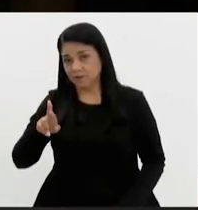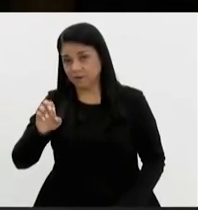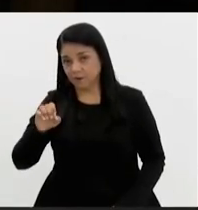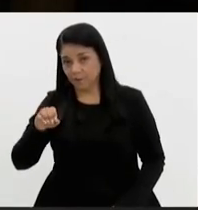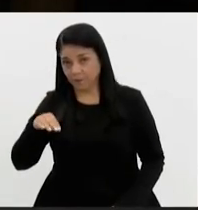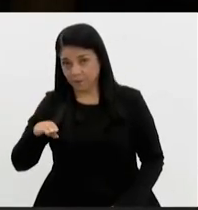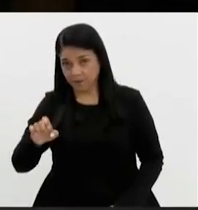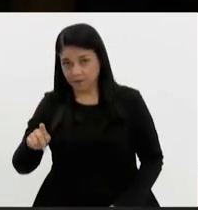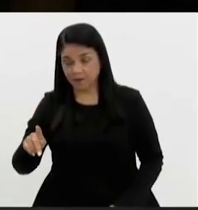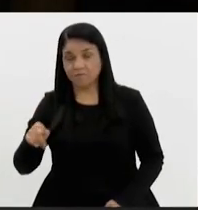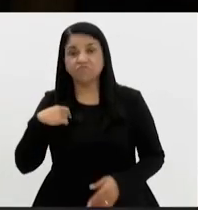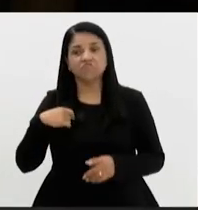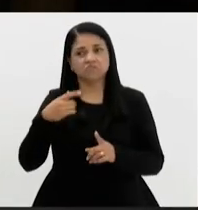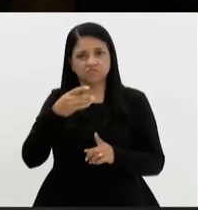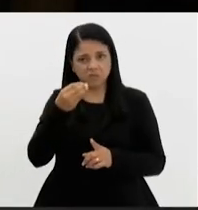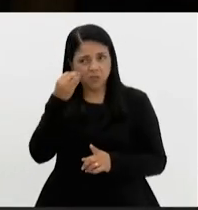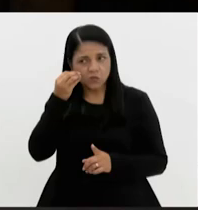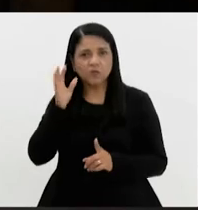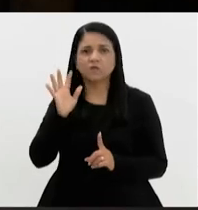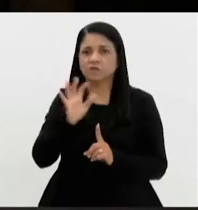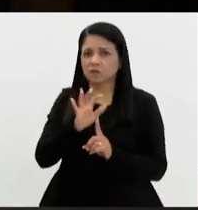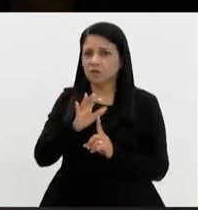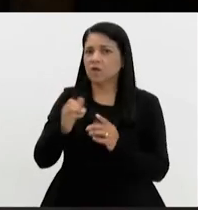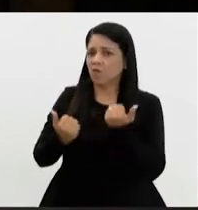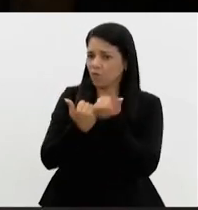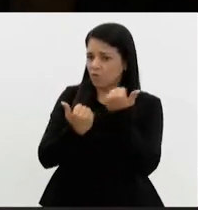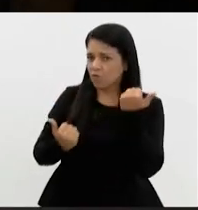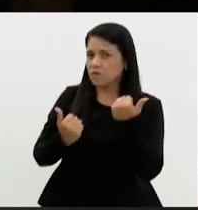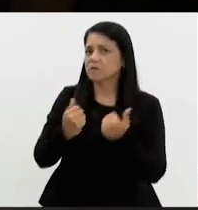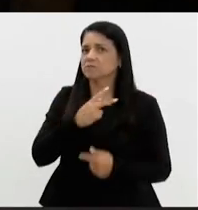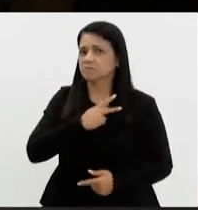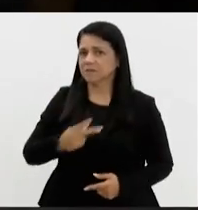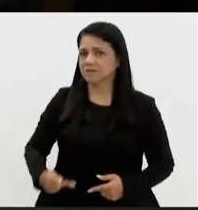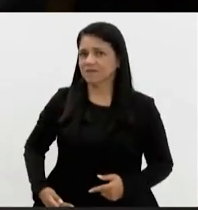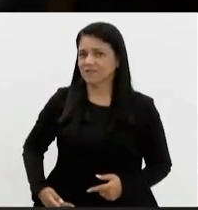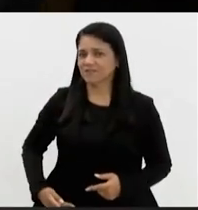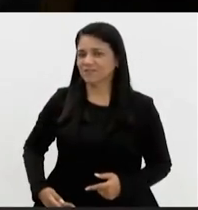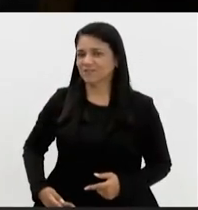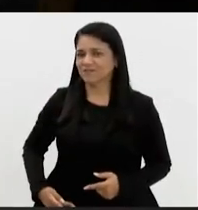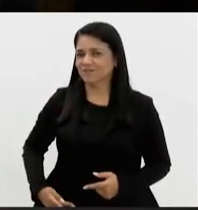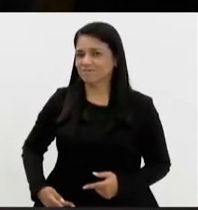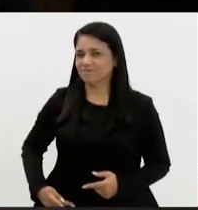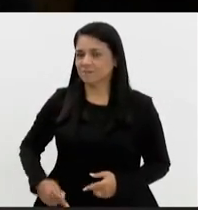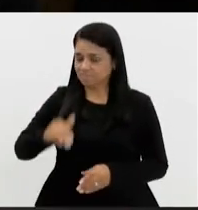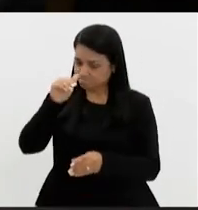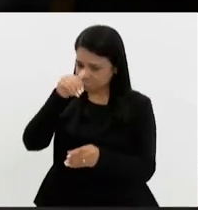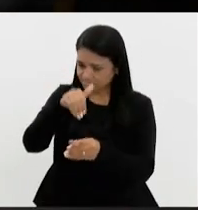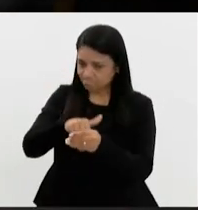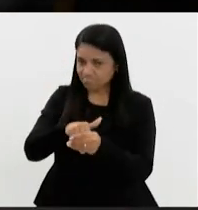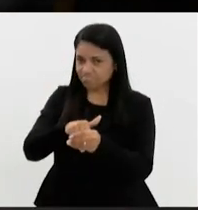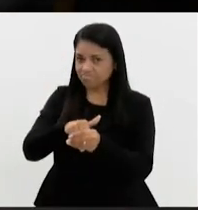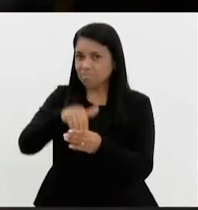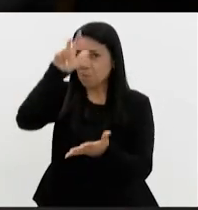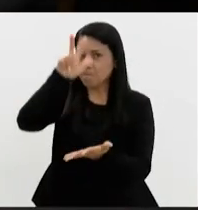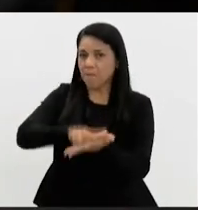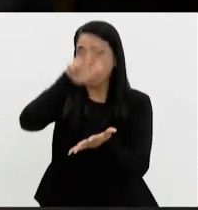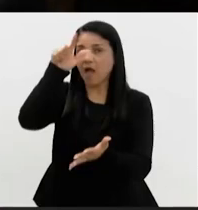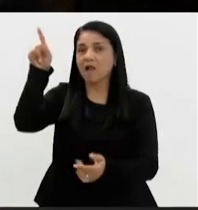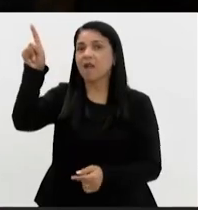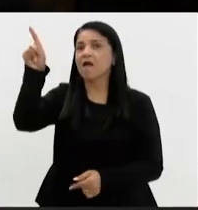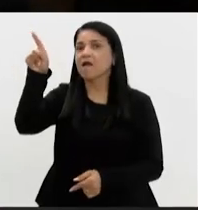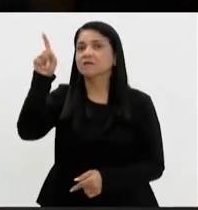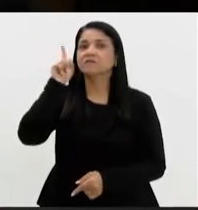seu vice-presidente para não certificar as eleições quem é que certifica as eleições dos Estados